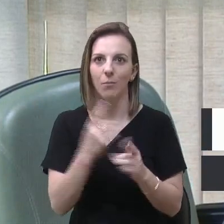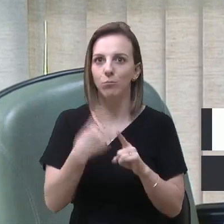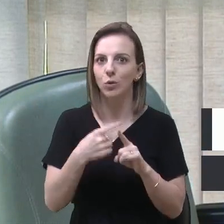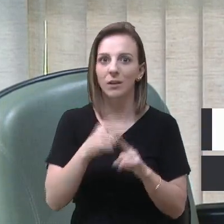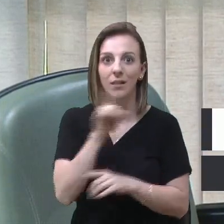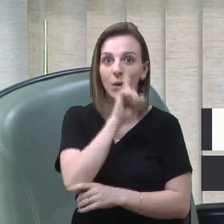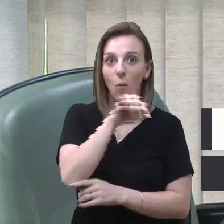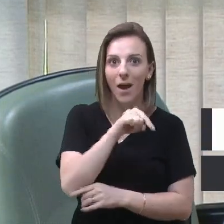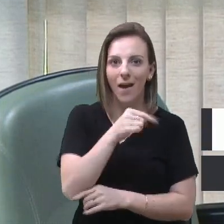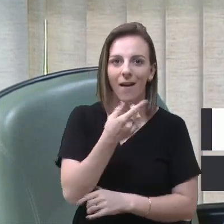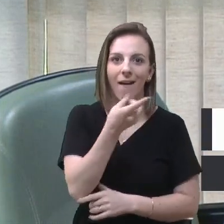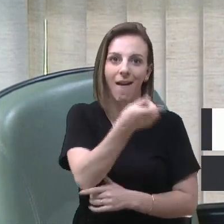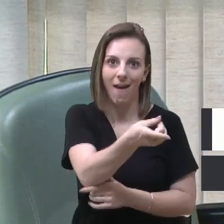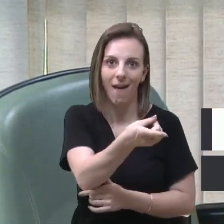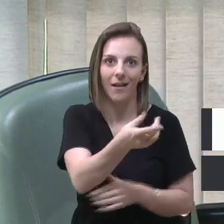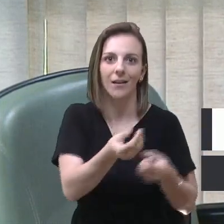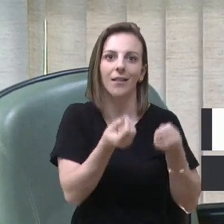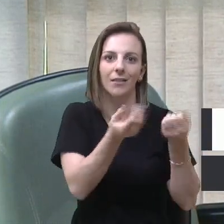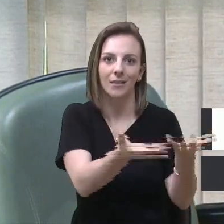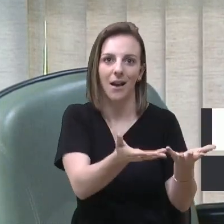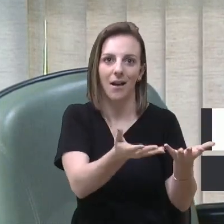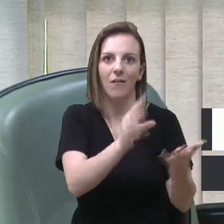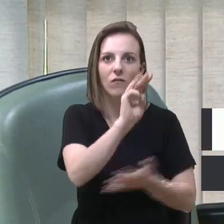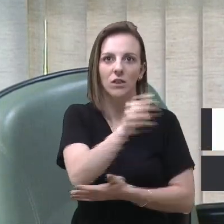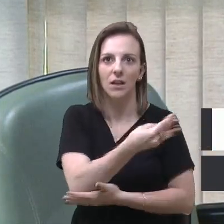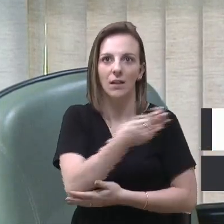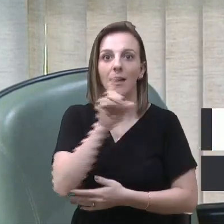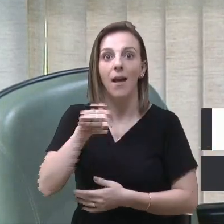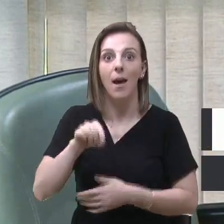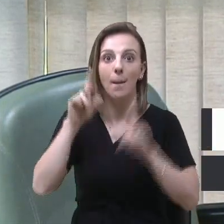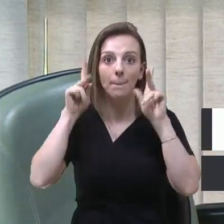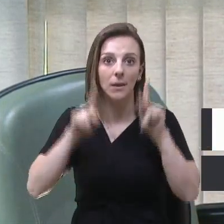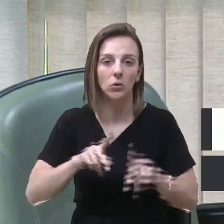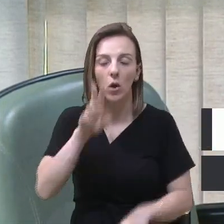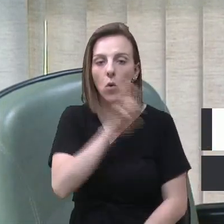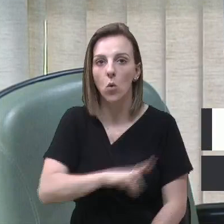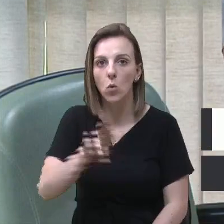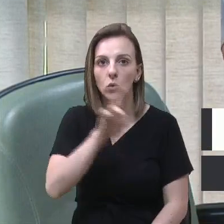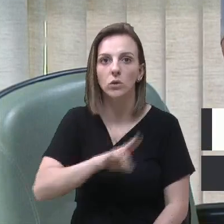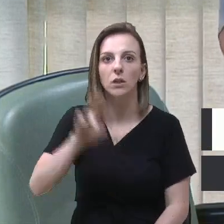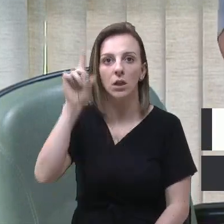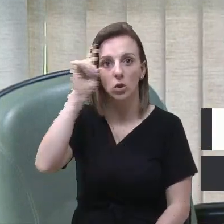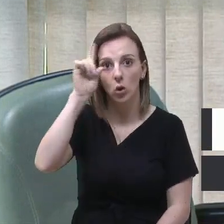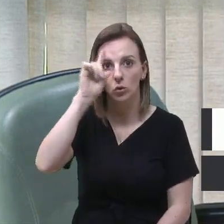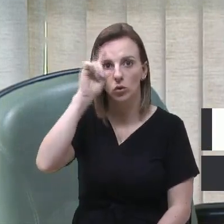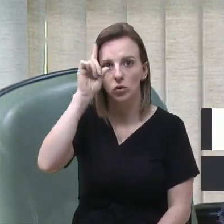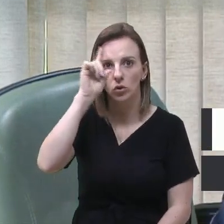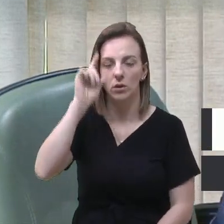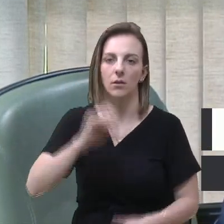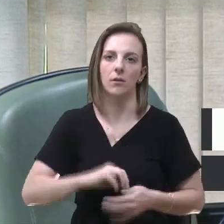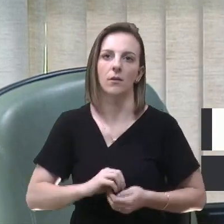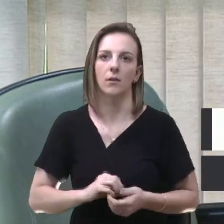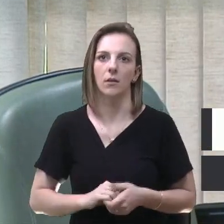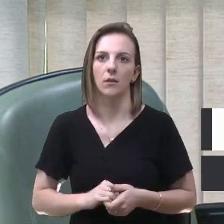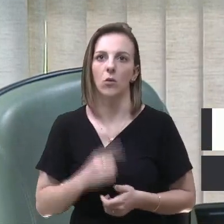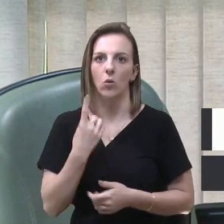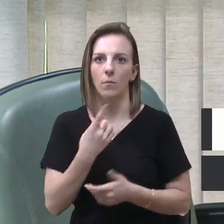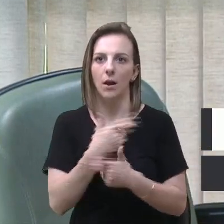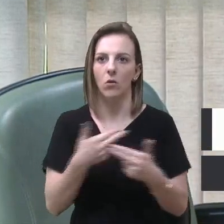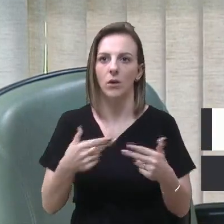dinheiro. É para aquela pessoa que usa o dia todo o ônibus incentivando o cartão. Uma coisa é certa, a população e